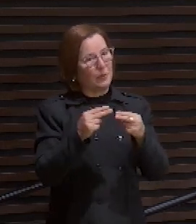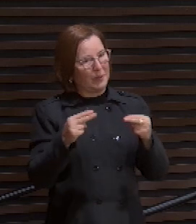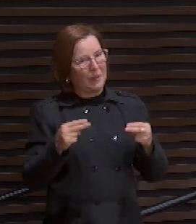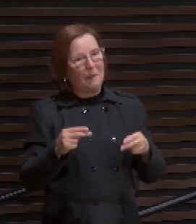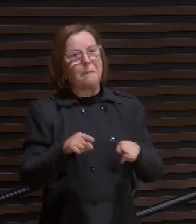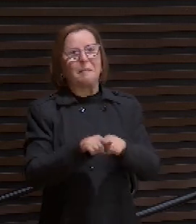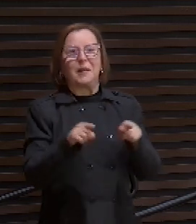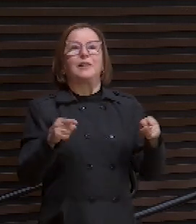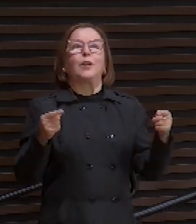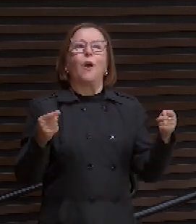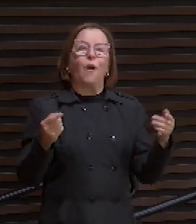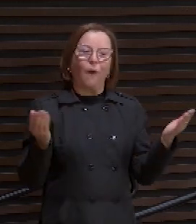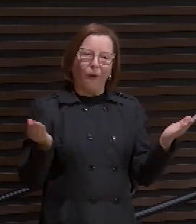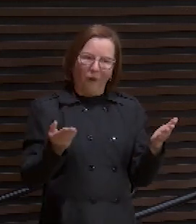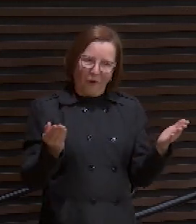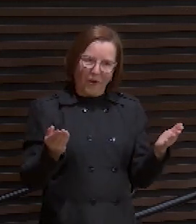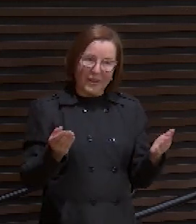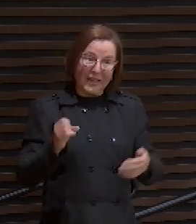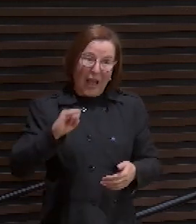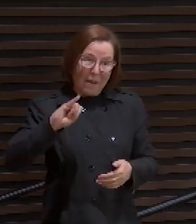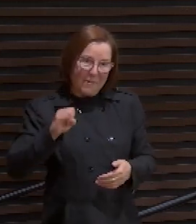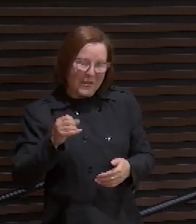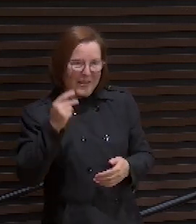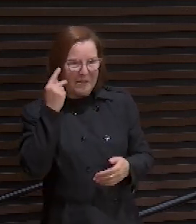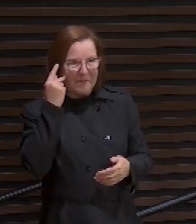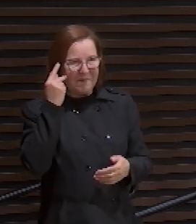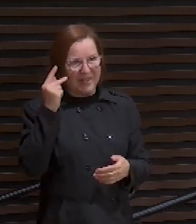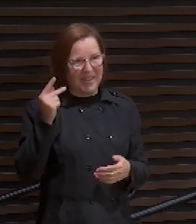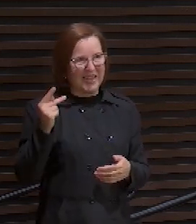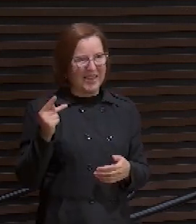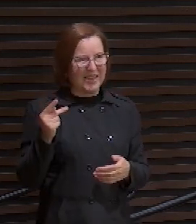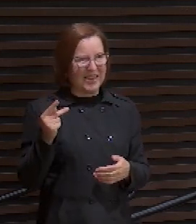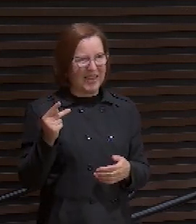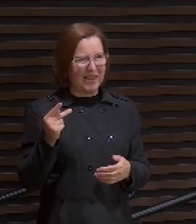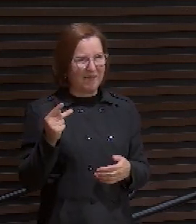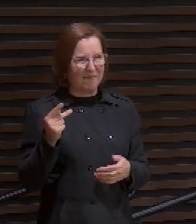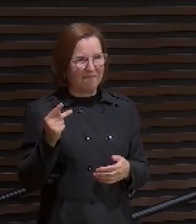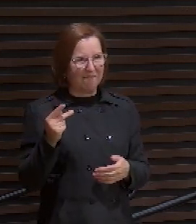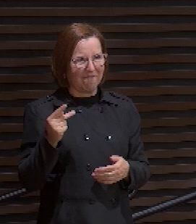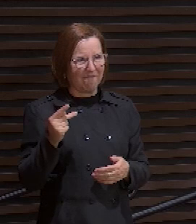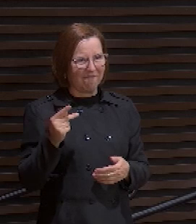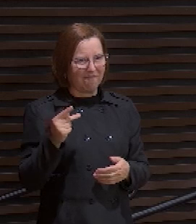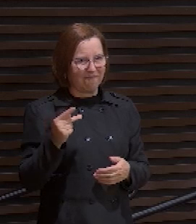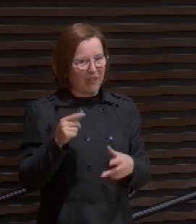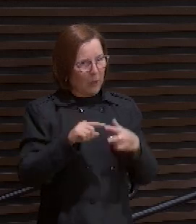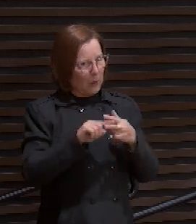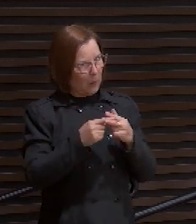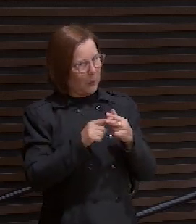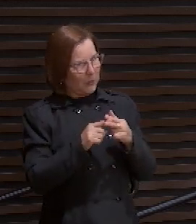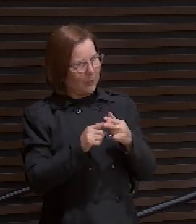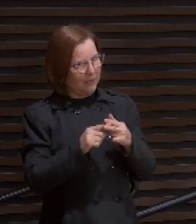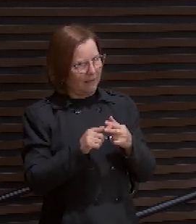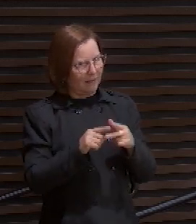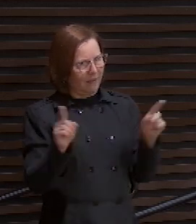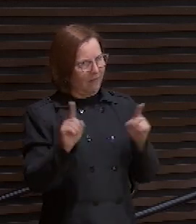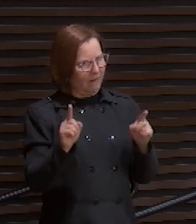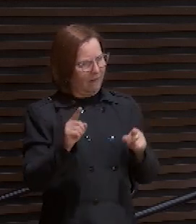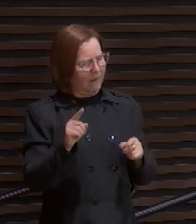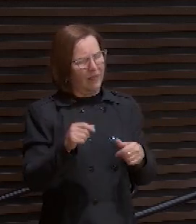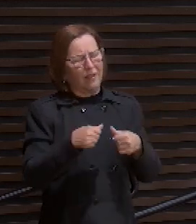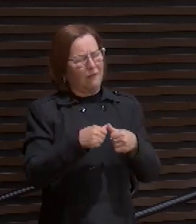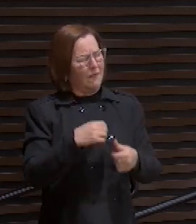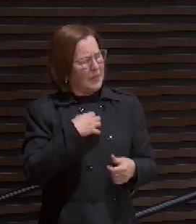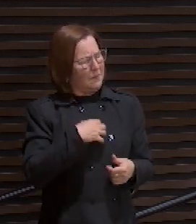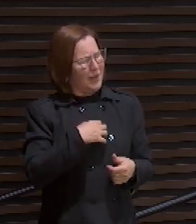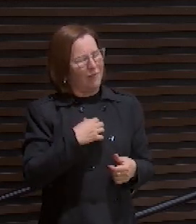aproveitou aqui esse momento para dar uma conversinha, tá bom? Não fiquem bravos, não.